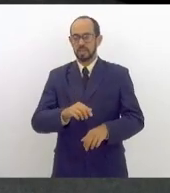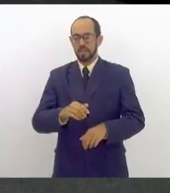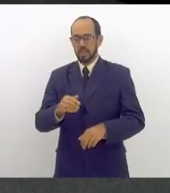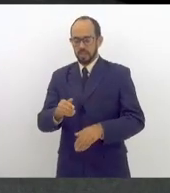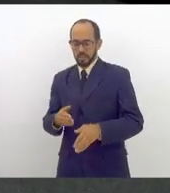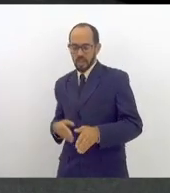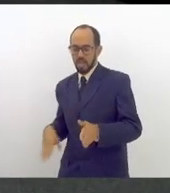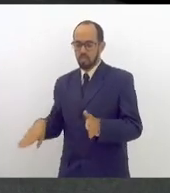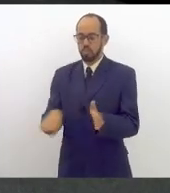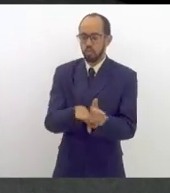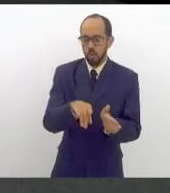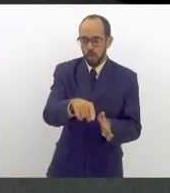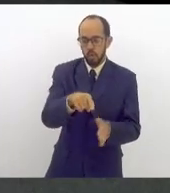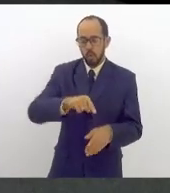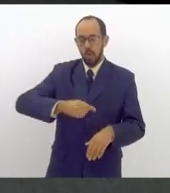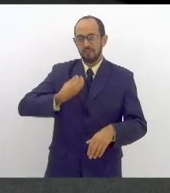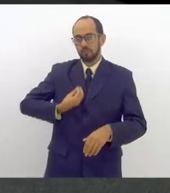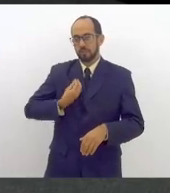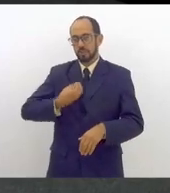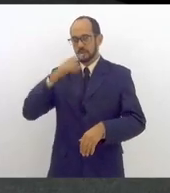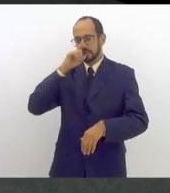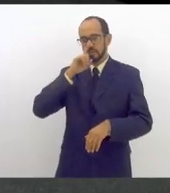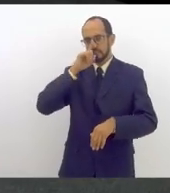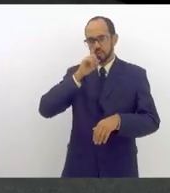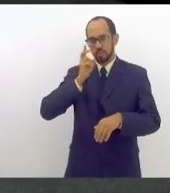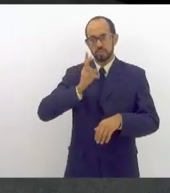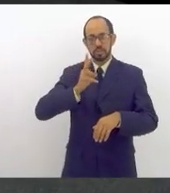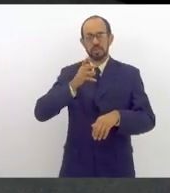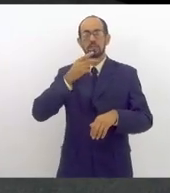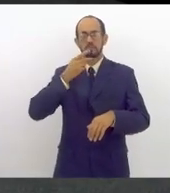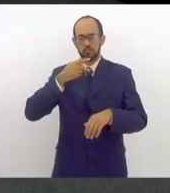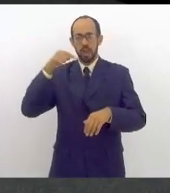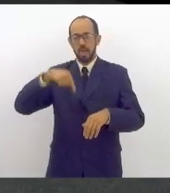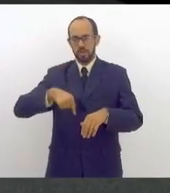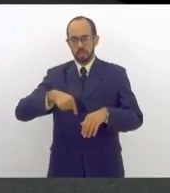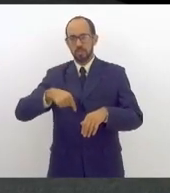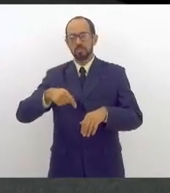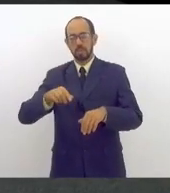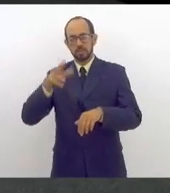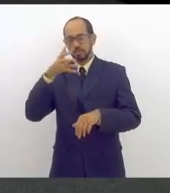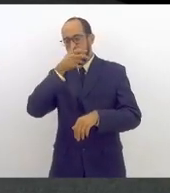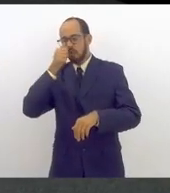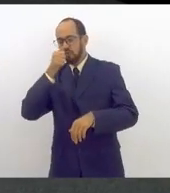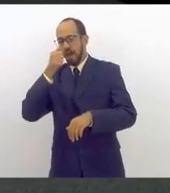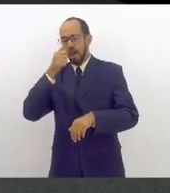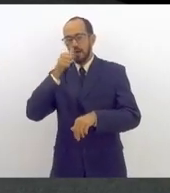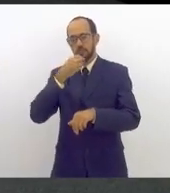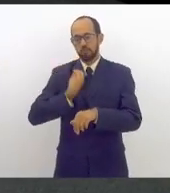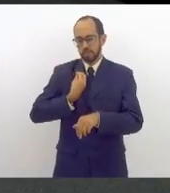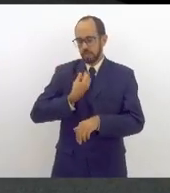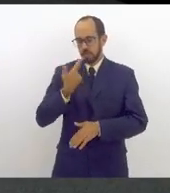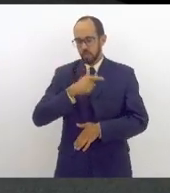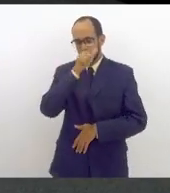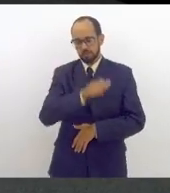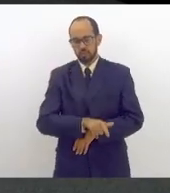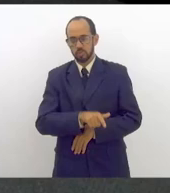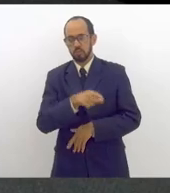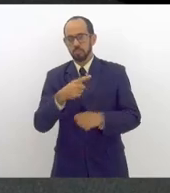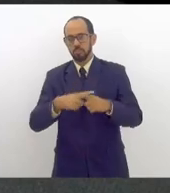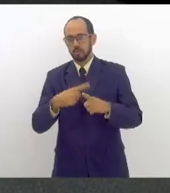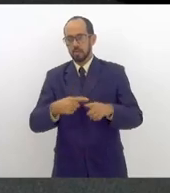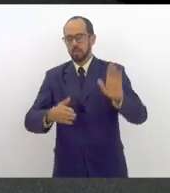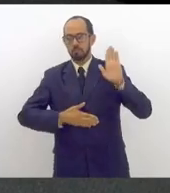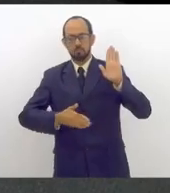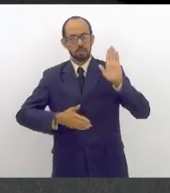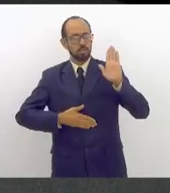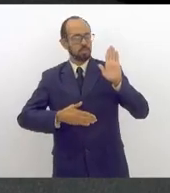risco, como sempre a gente debate aqui nessa casa, para salvar a vida do próximo, porque o bandido, quando vem assaltar, não tem